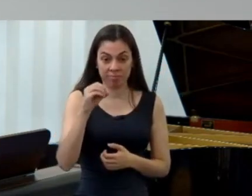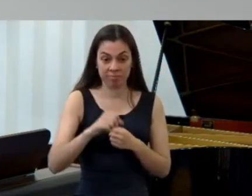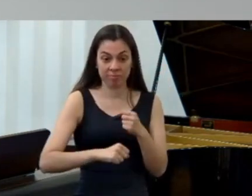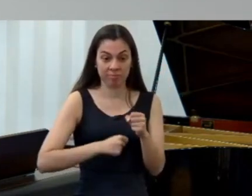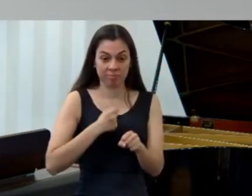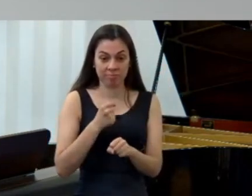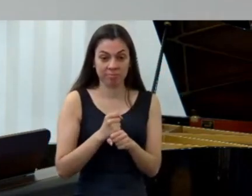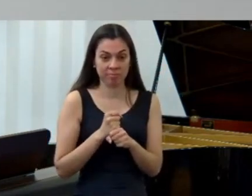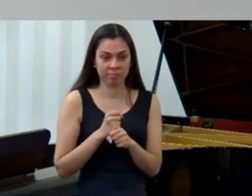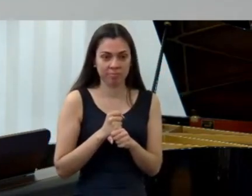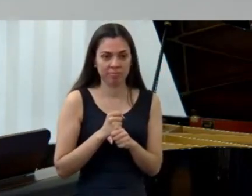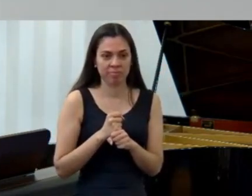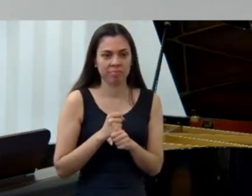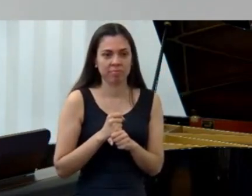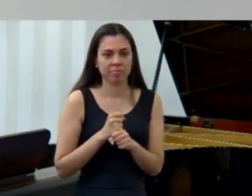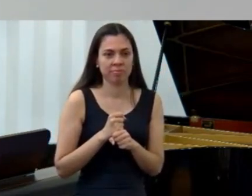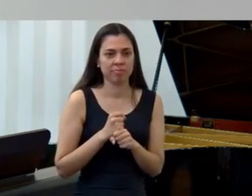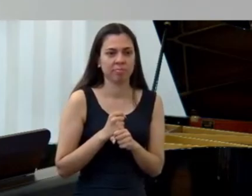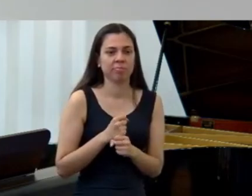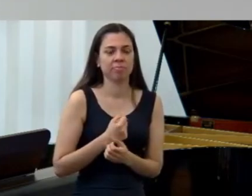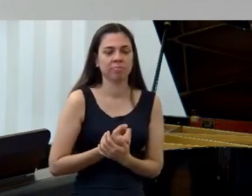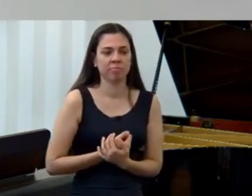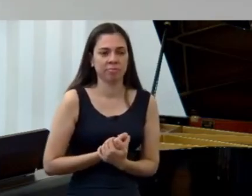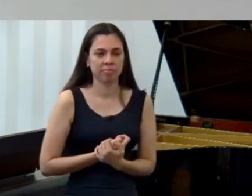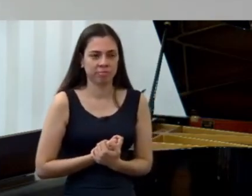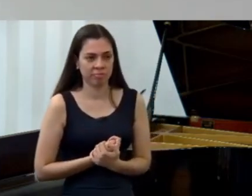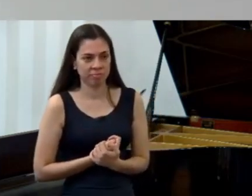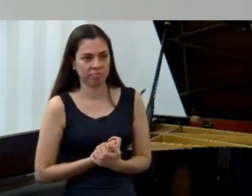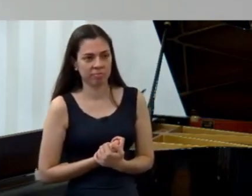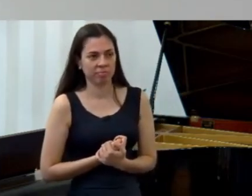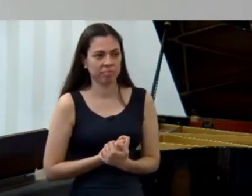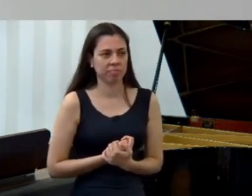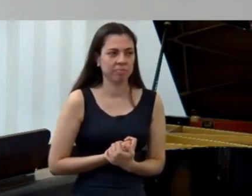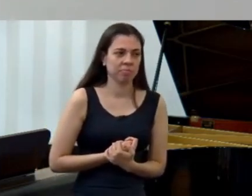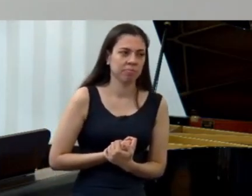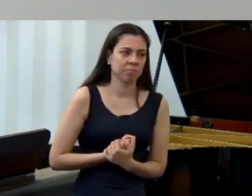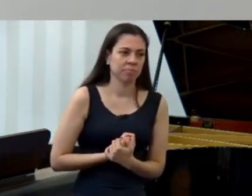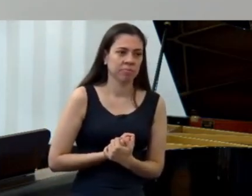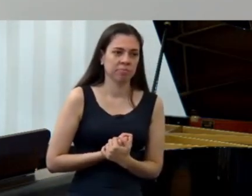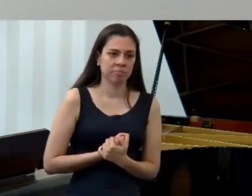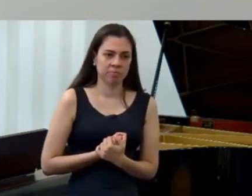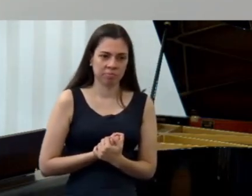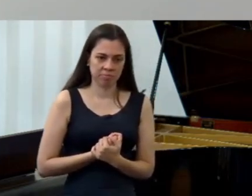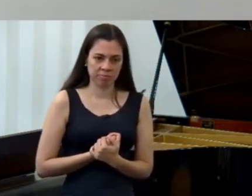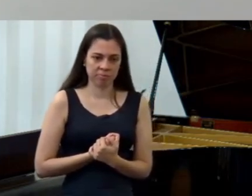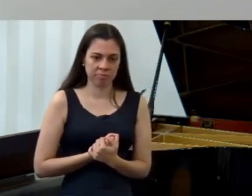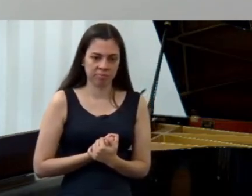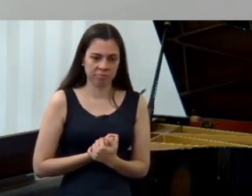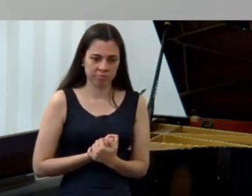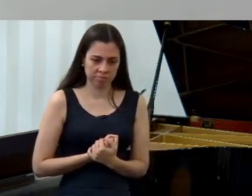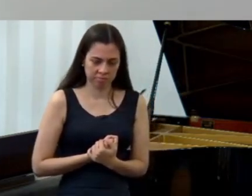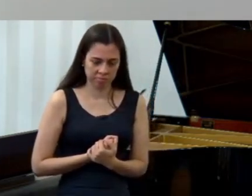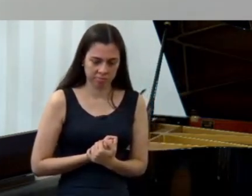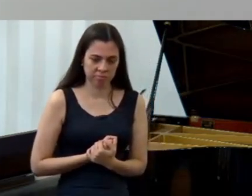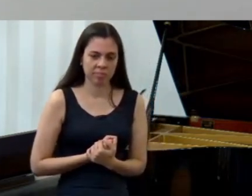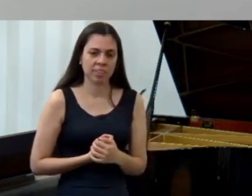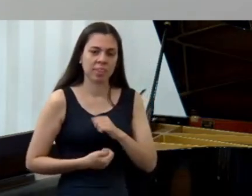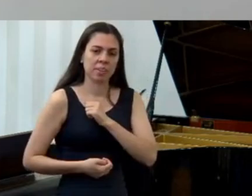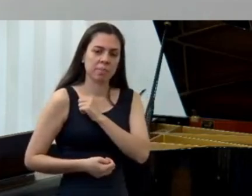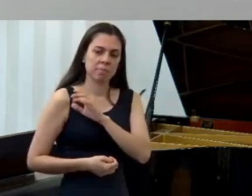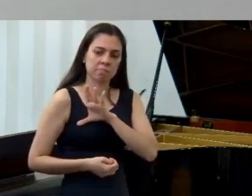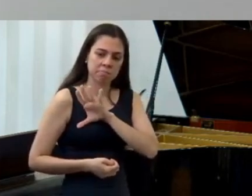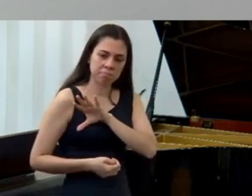igreja, templo remodelado, graças a Deus por essa bênção, voltar a esta amada igreja depois de